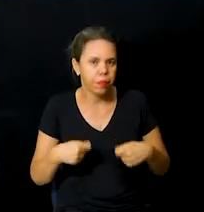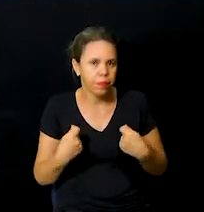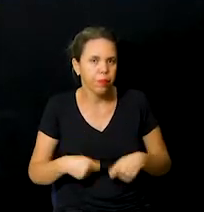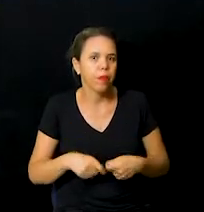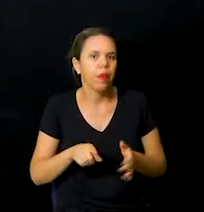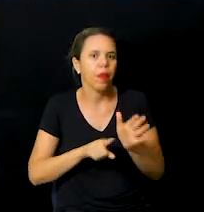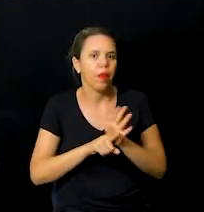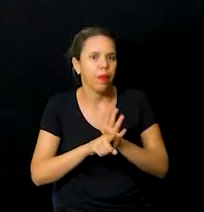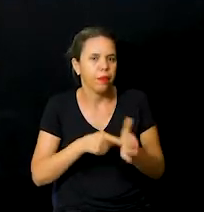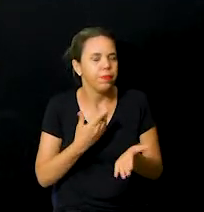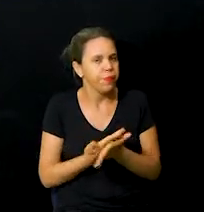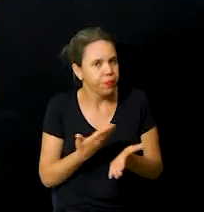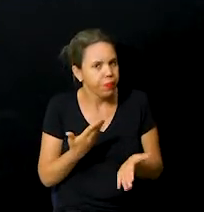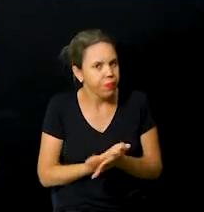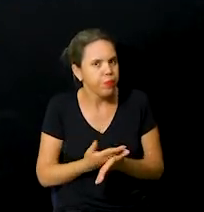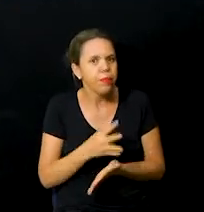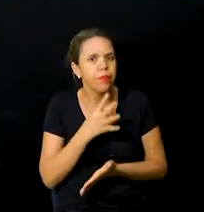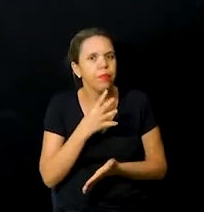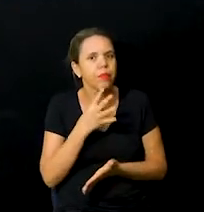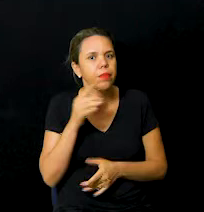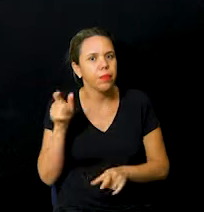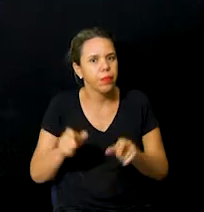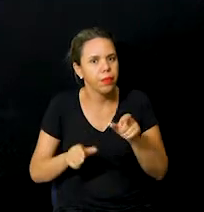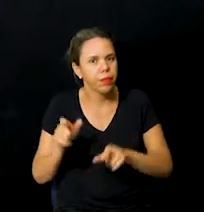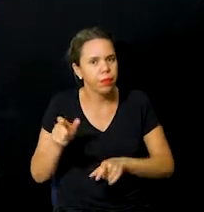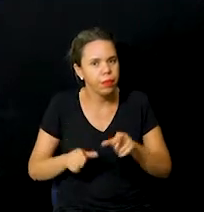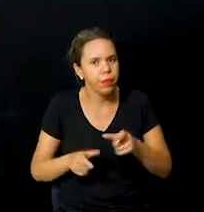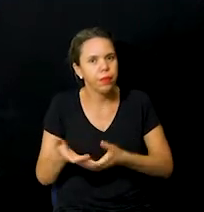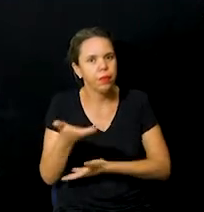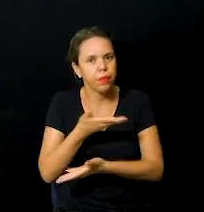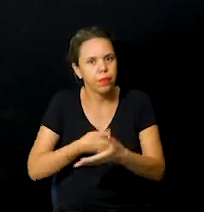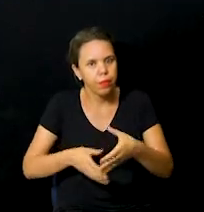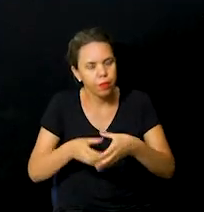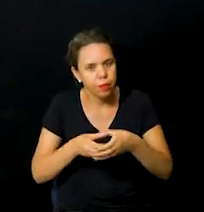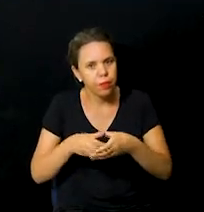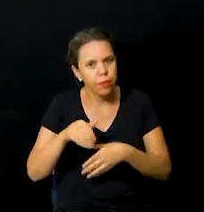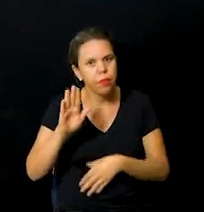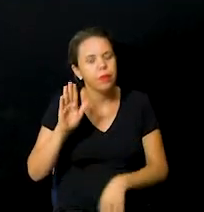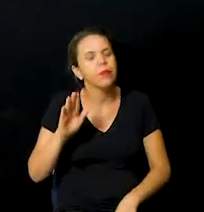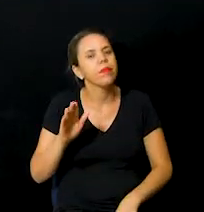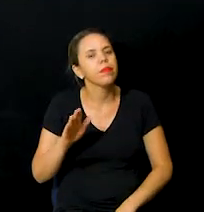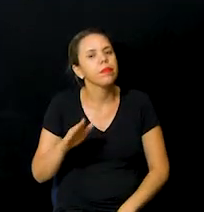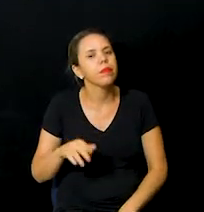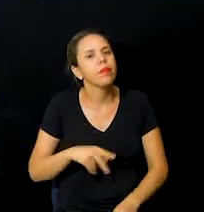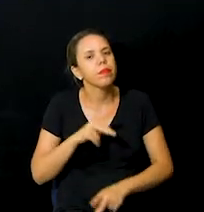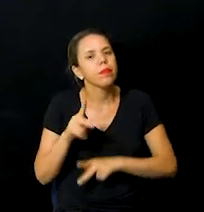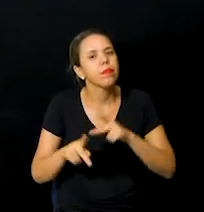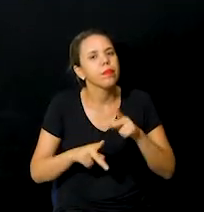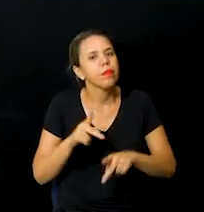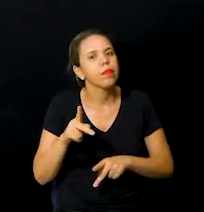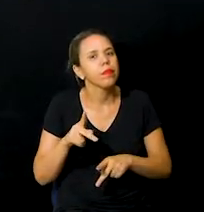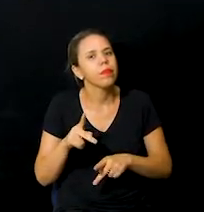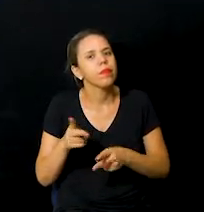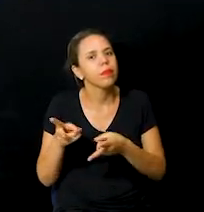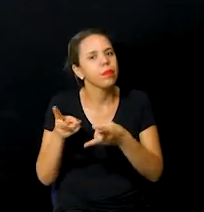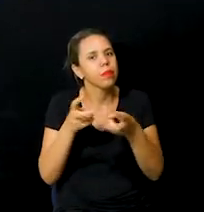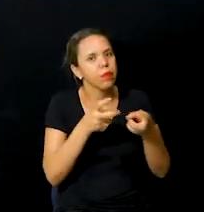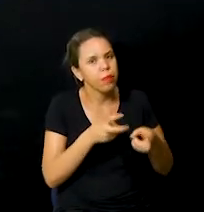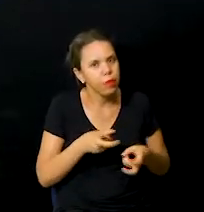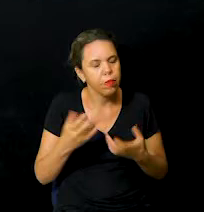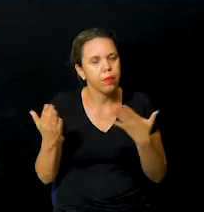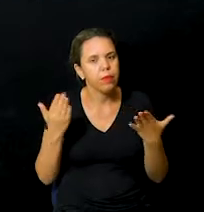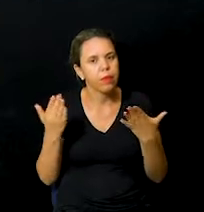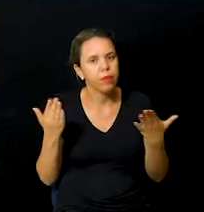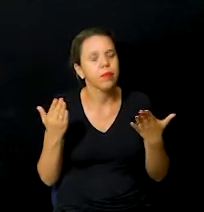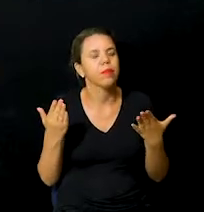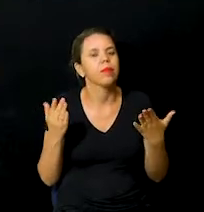precisa realmente estudá-los, a gente precisa conhecê-los, a gente precisa conviver um pouco mais com essas pessoas para identificar